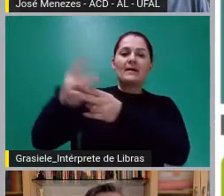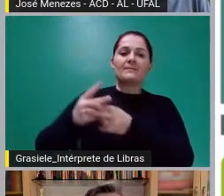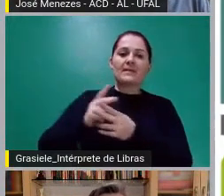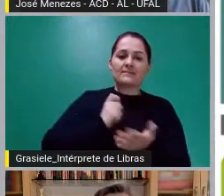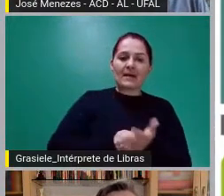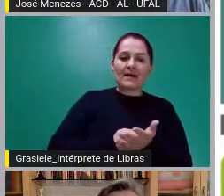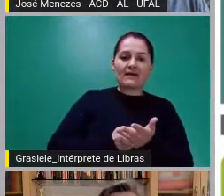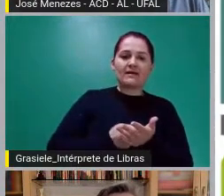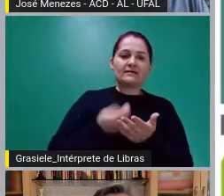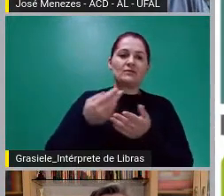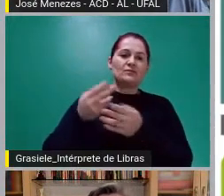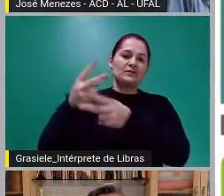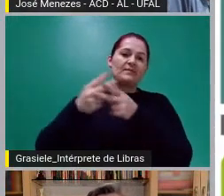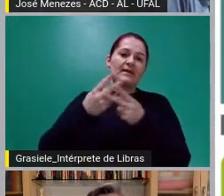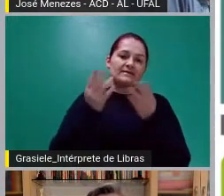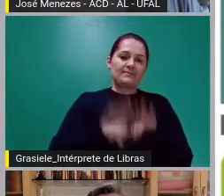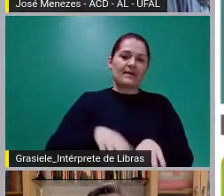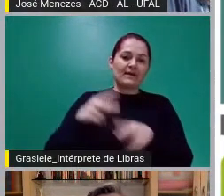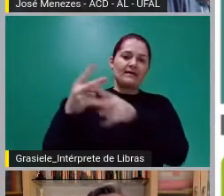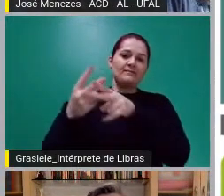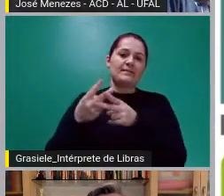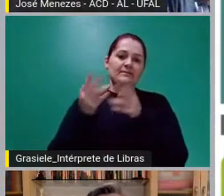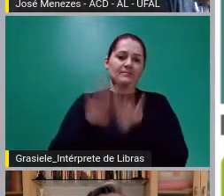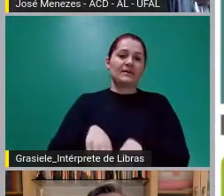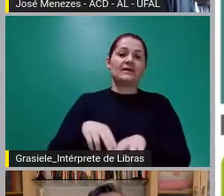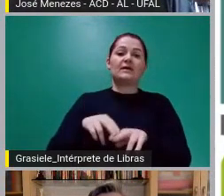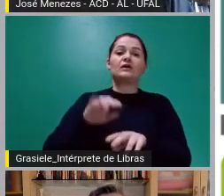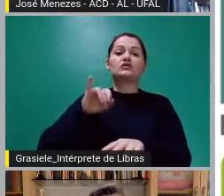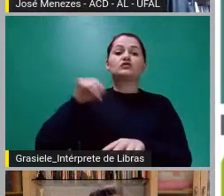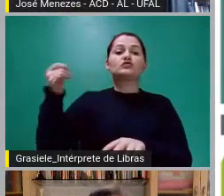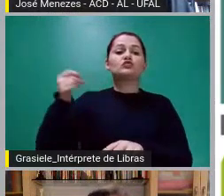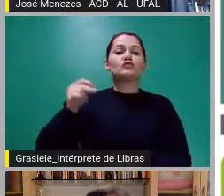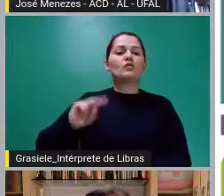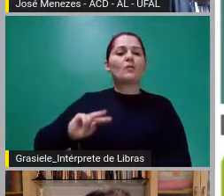mandaram 23 mil funcionários embora,